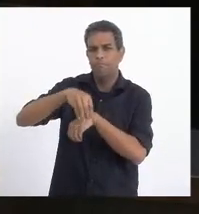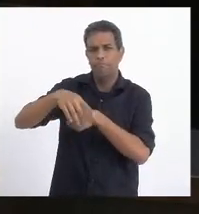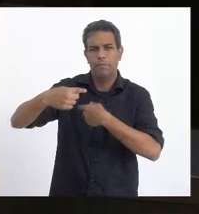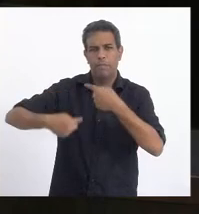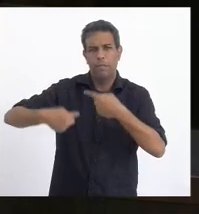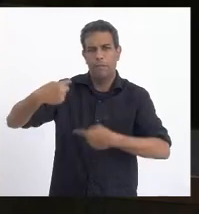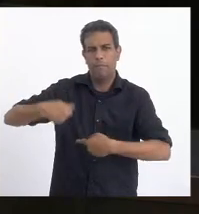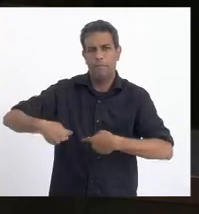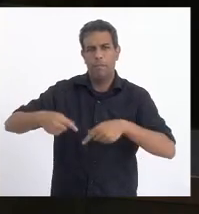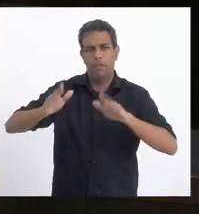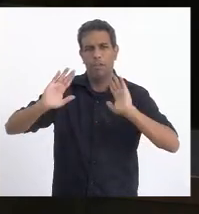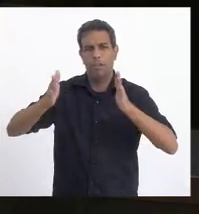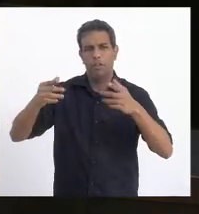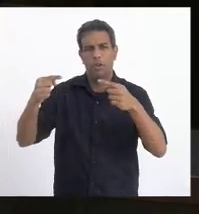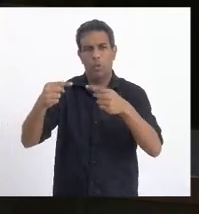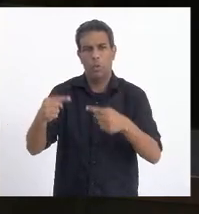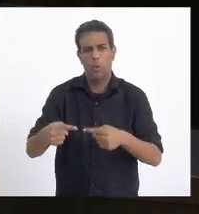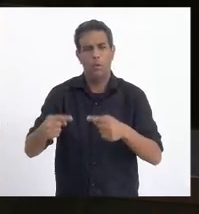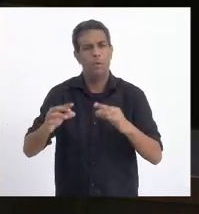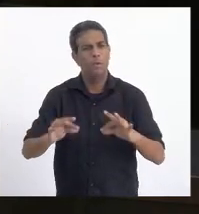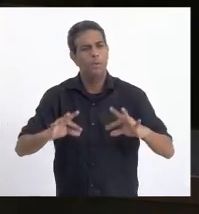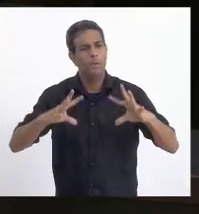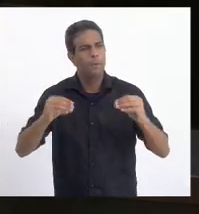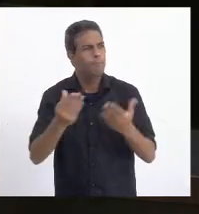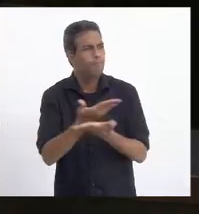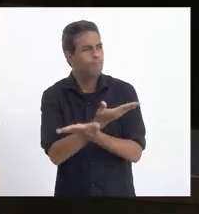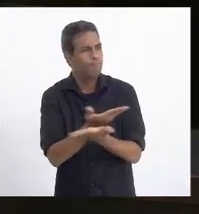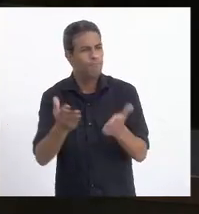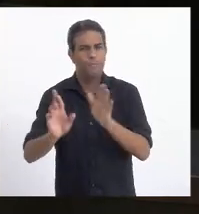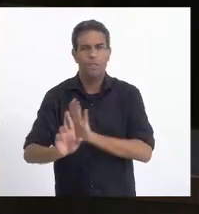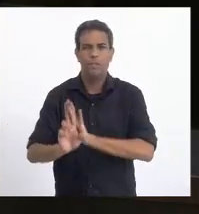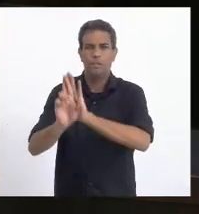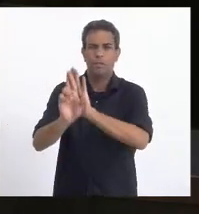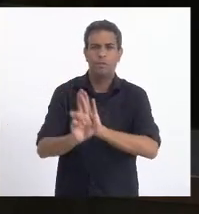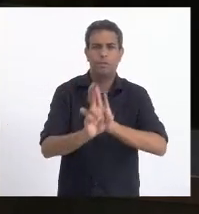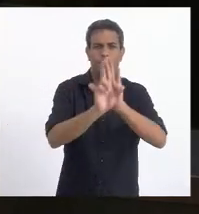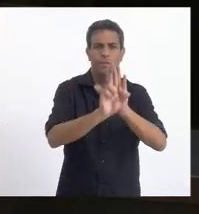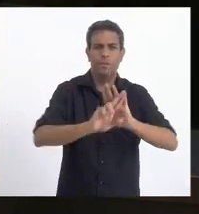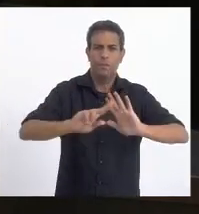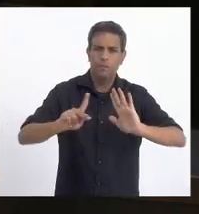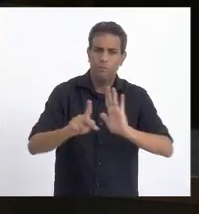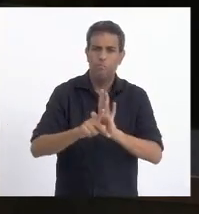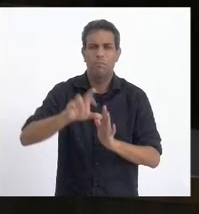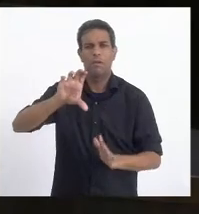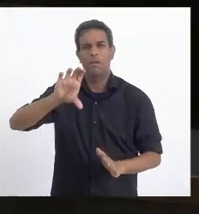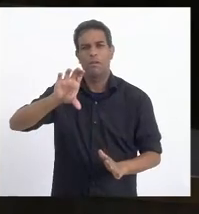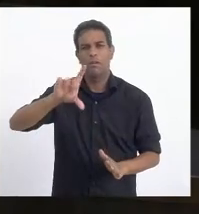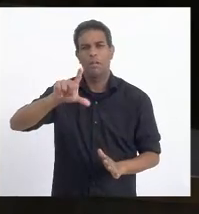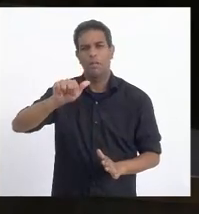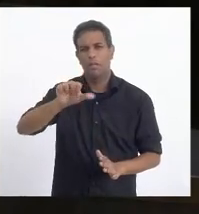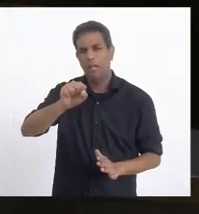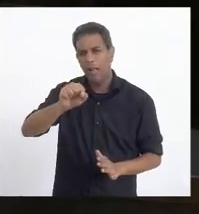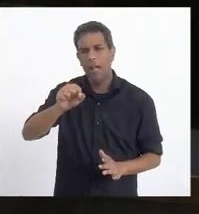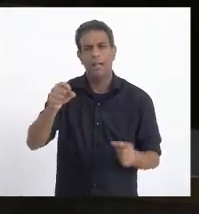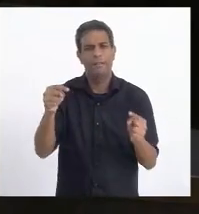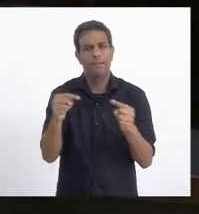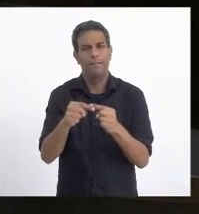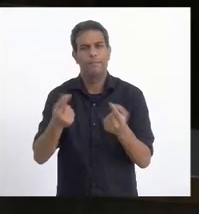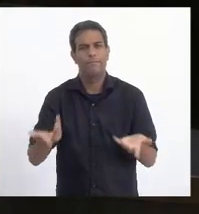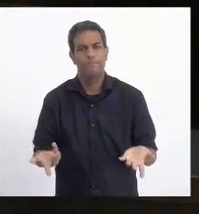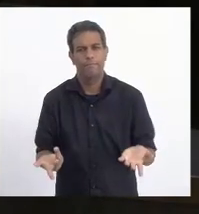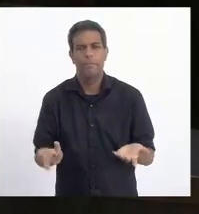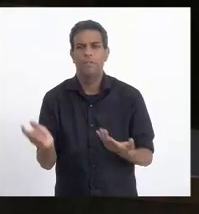aqui de bater parabenizar a todos representantes da aqui de Cássia de nata dos praças